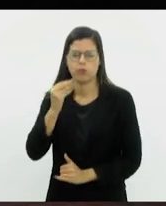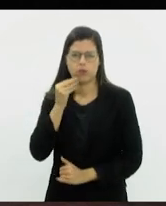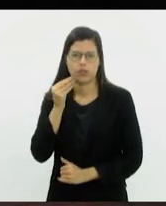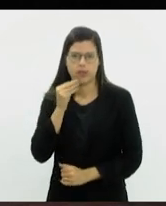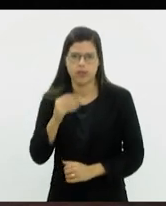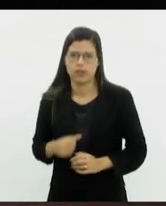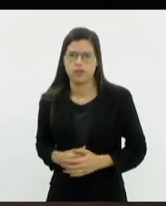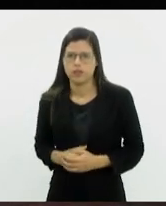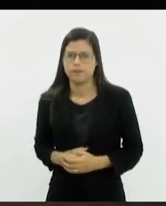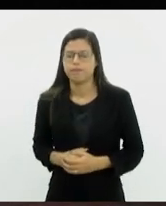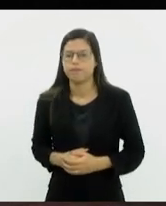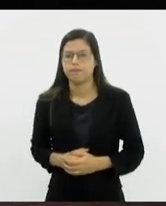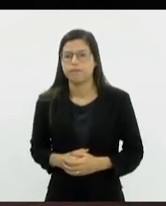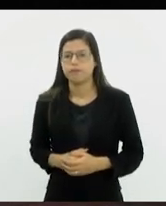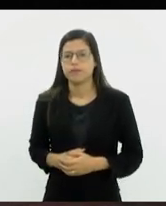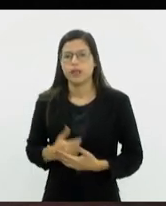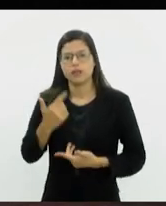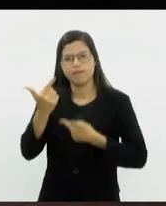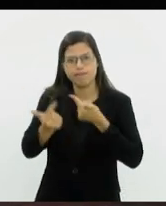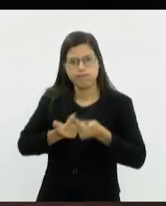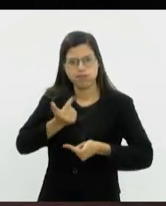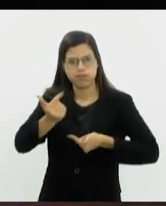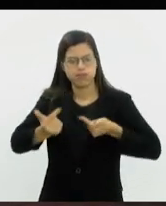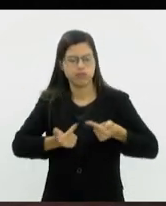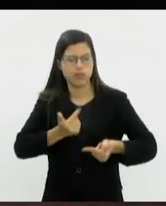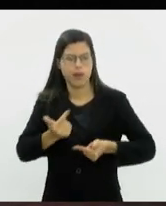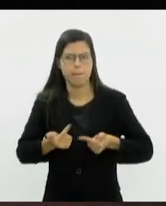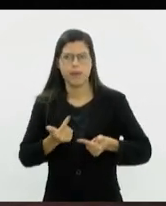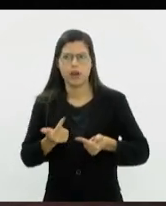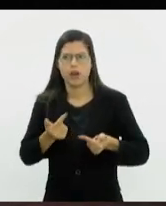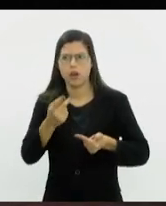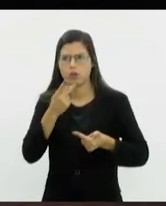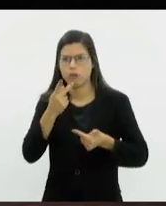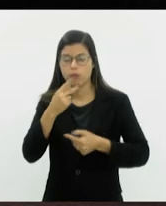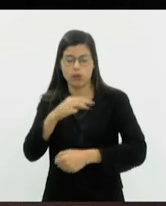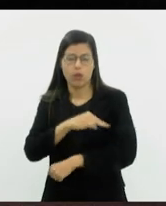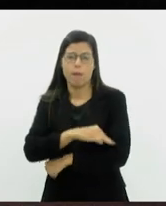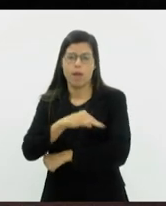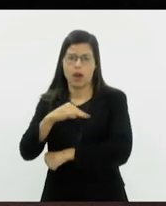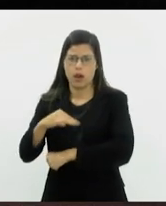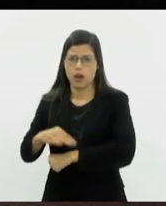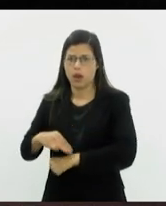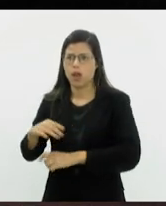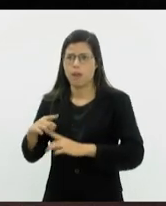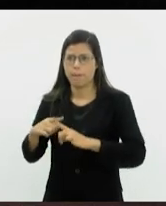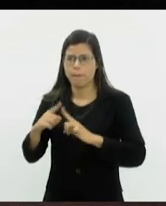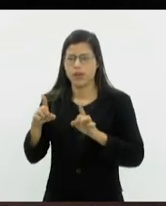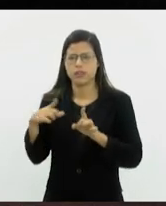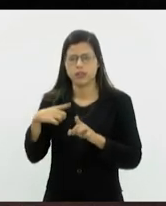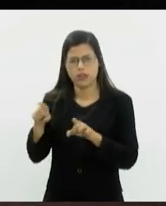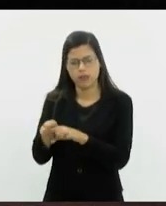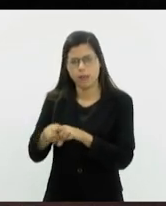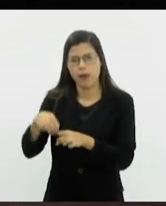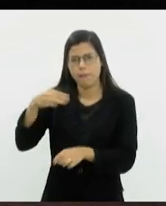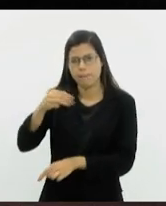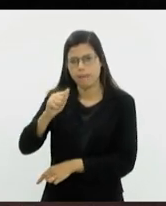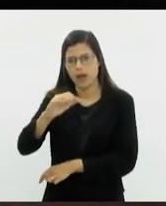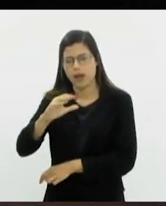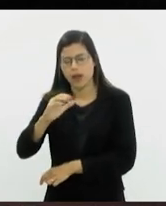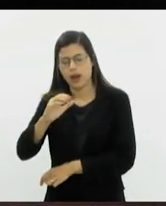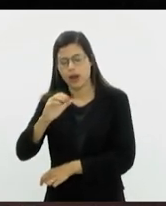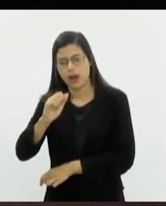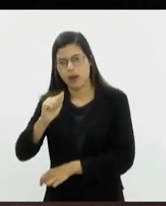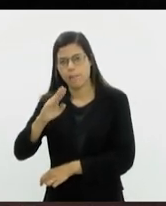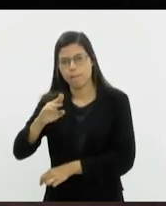oportunidade de estarmos trabalhando, estou citando aqui Macaé, mas obras também em Conceição de Macabu,